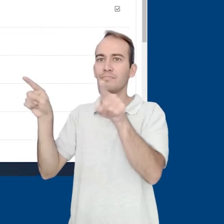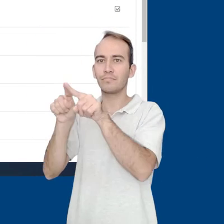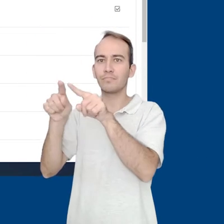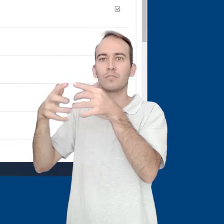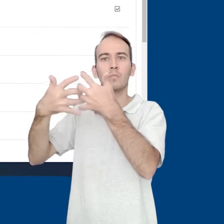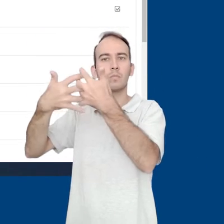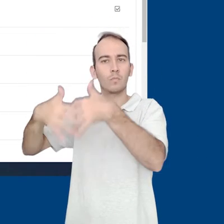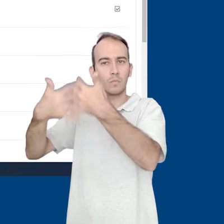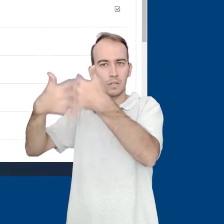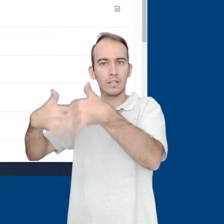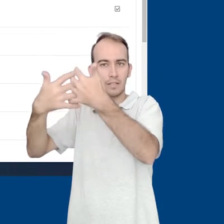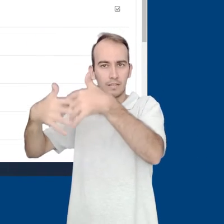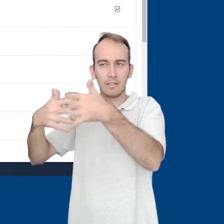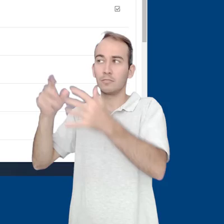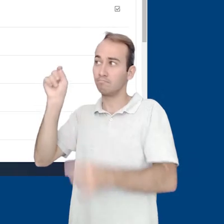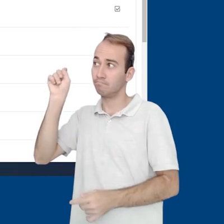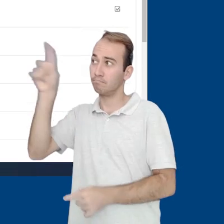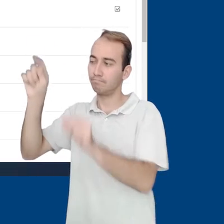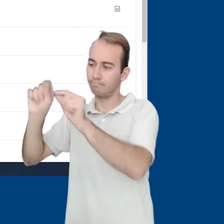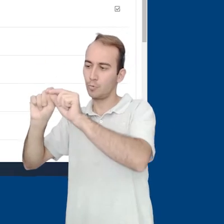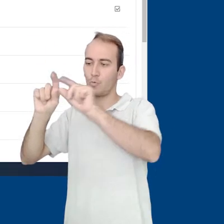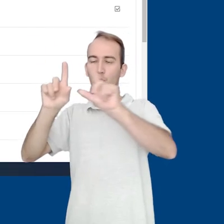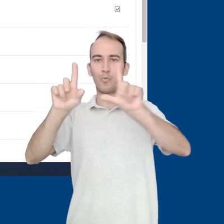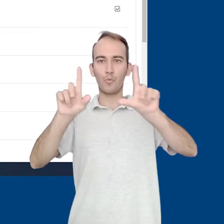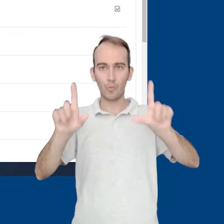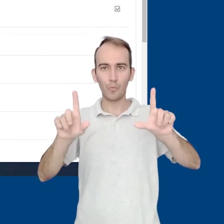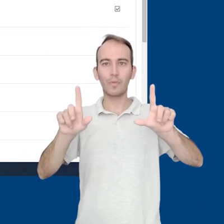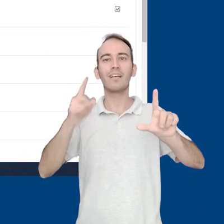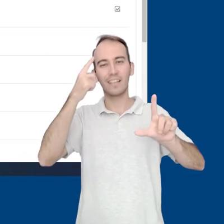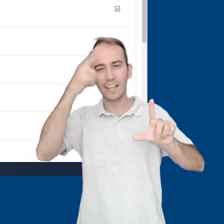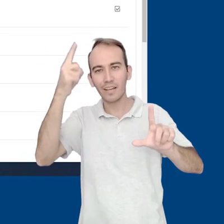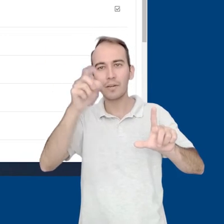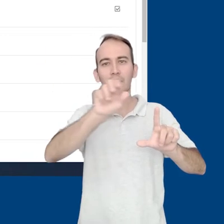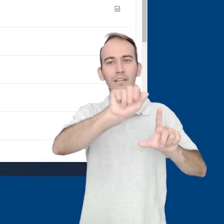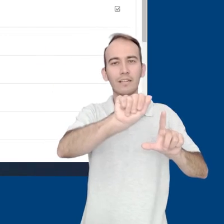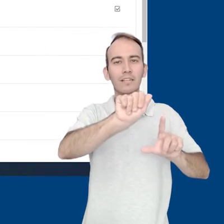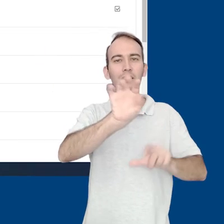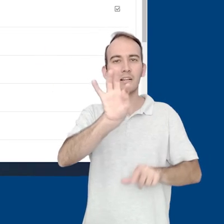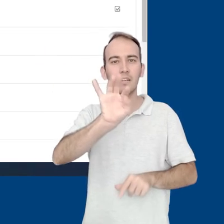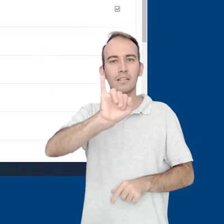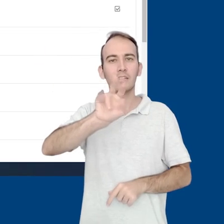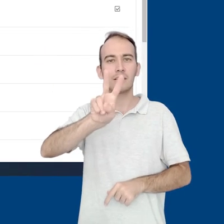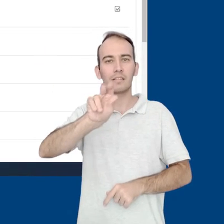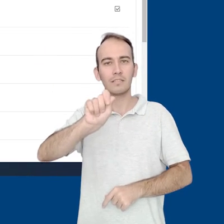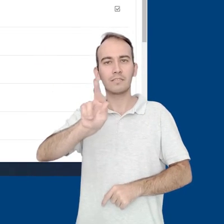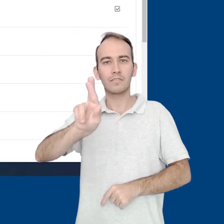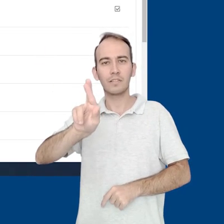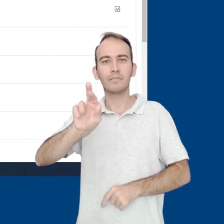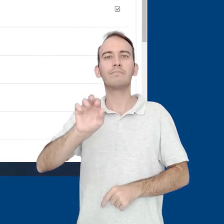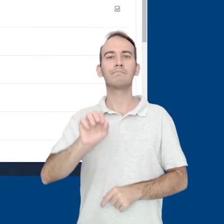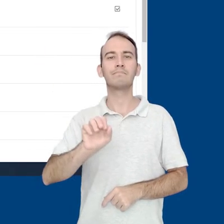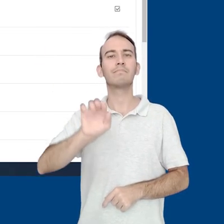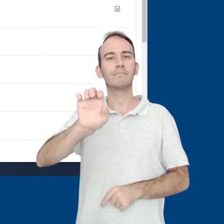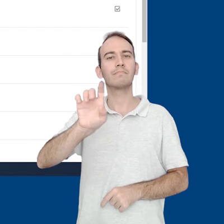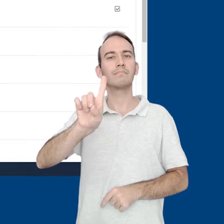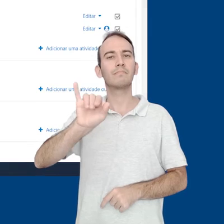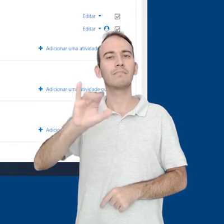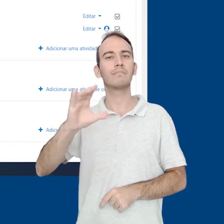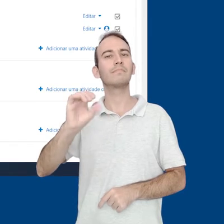ao menu. Dentro desse menu, vamos conter essa opção de ativar edição. Quando eu clico em ativar edição,